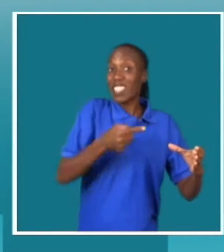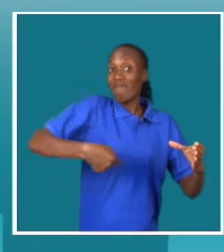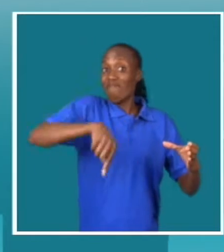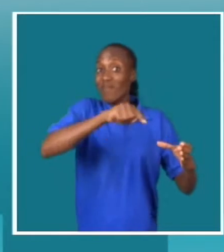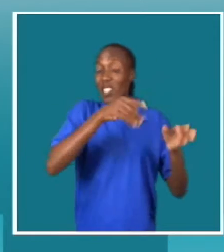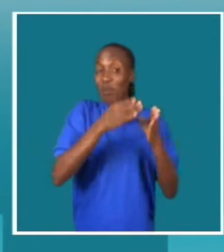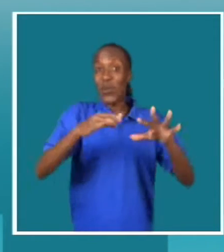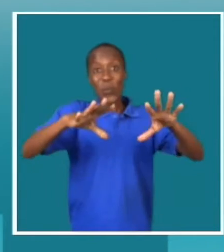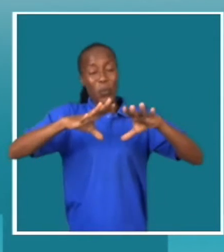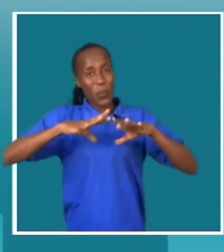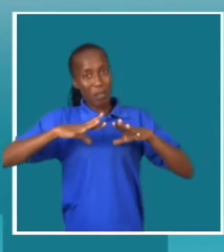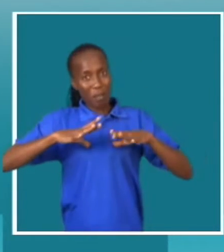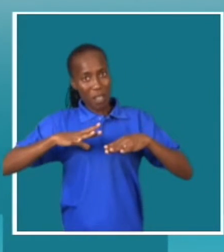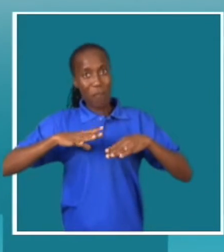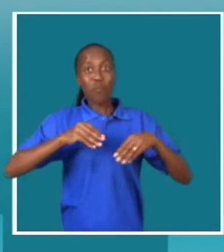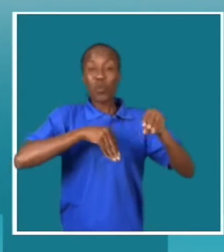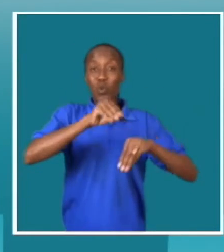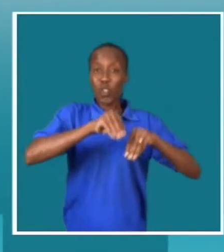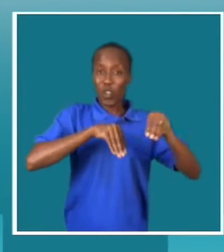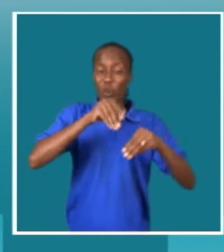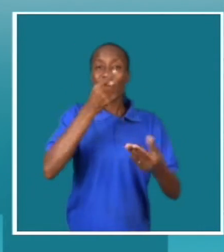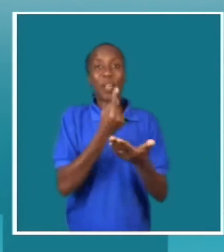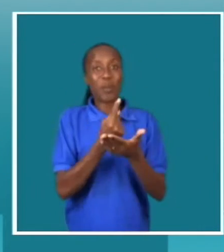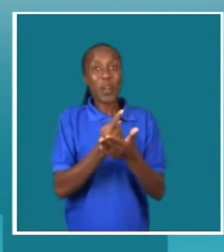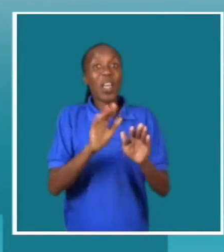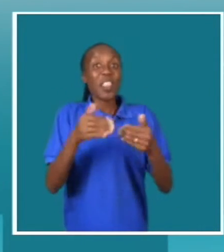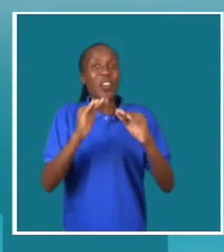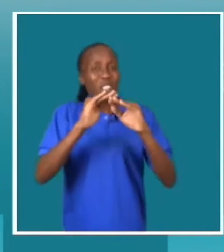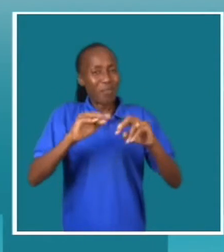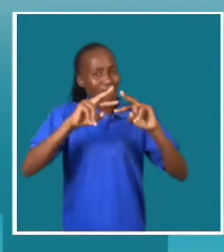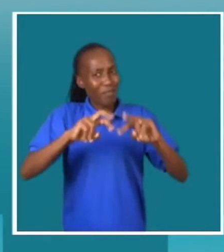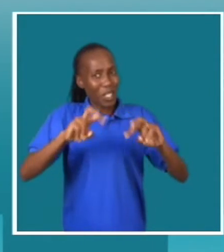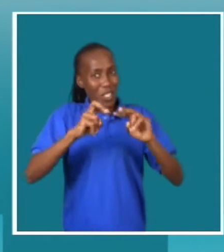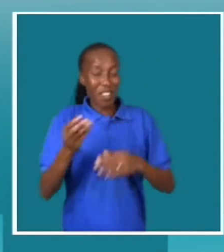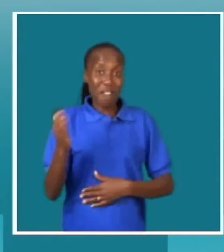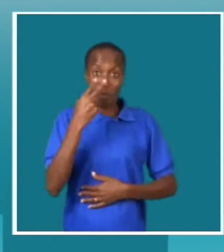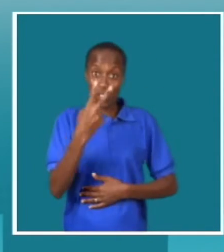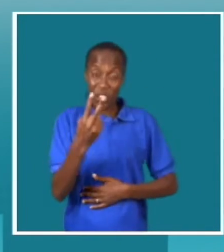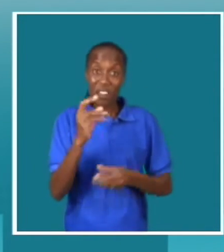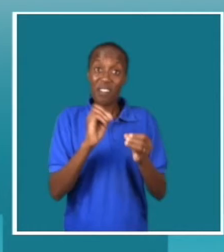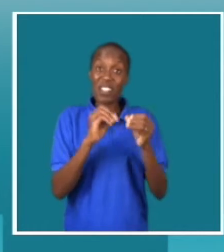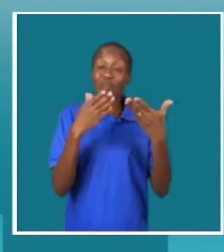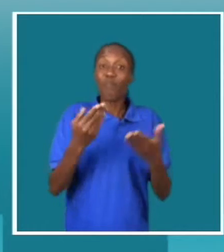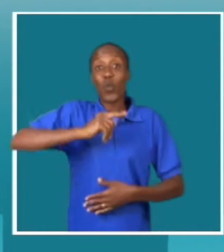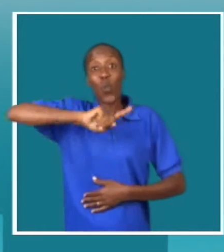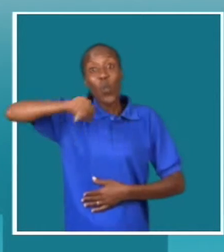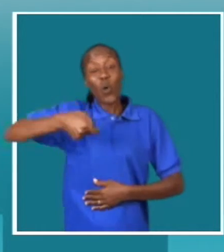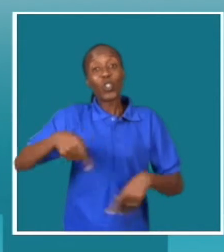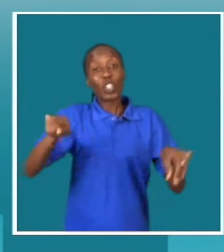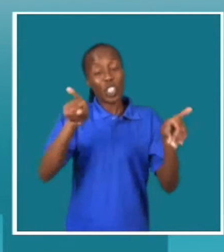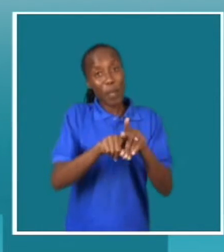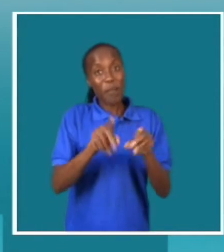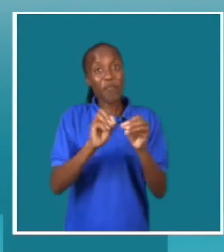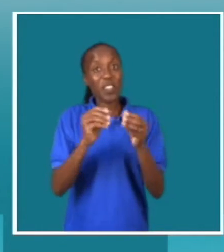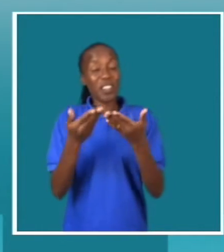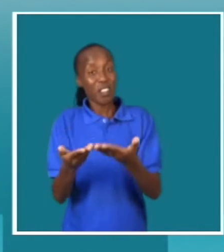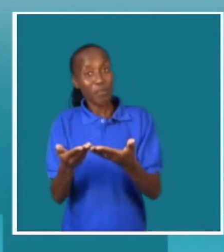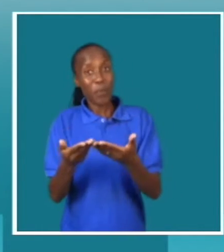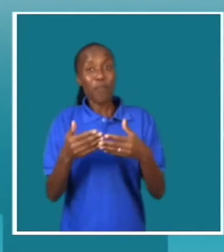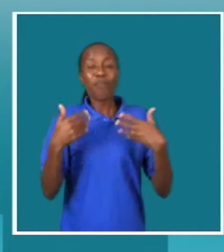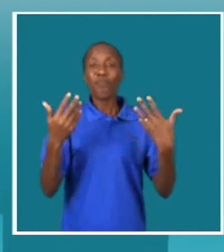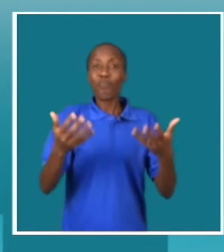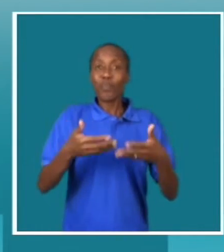nos intervalos esta parte social. Eu julgo que é extremamente importante. Portanto, estamos a ajudar e vamos ver a possibilidade de nós também